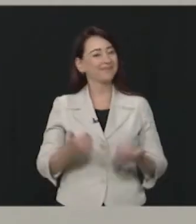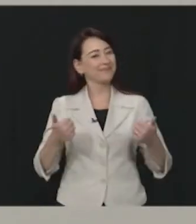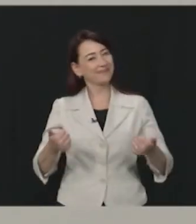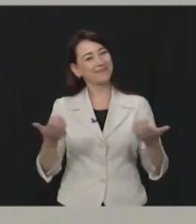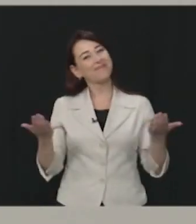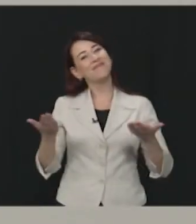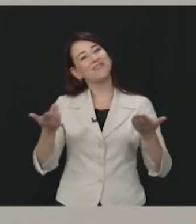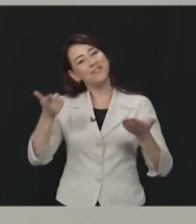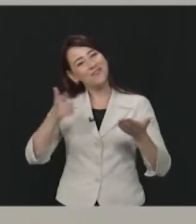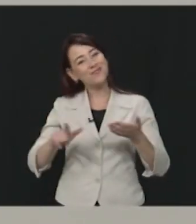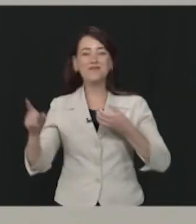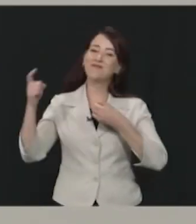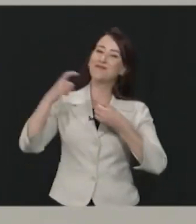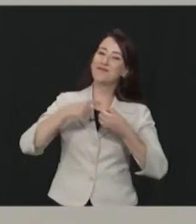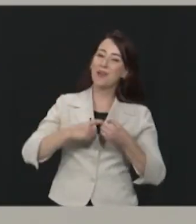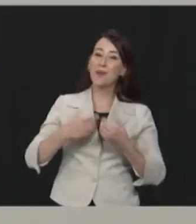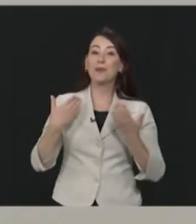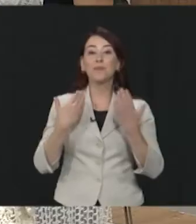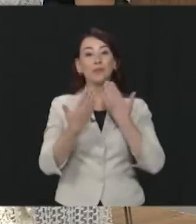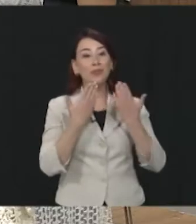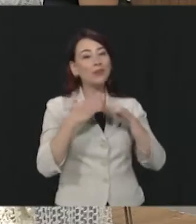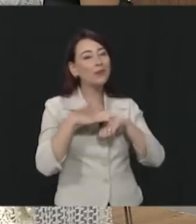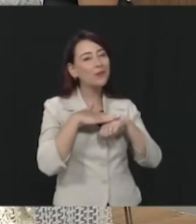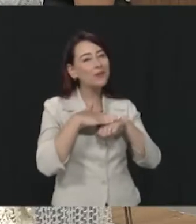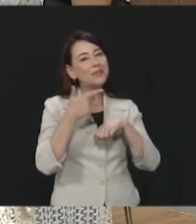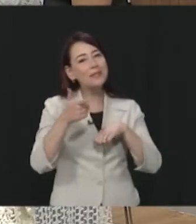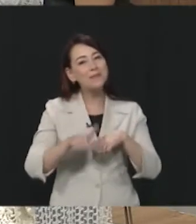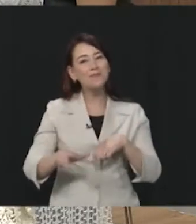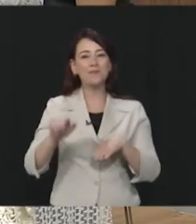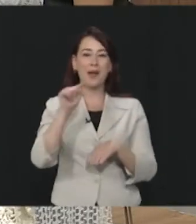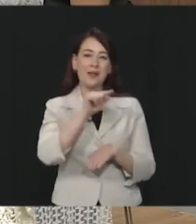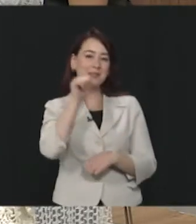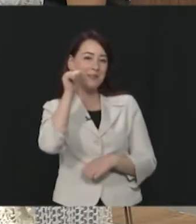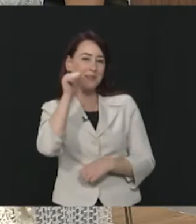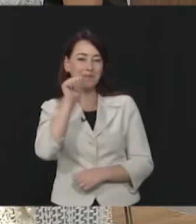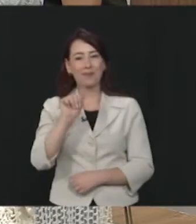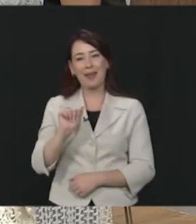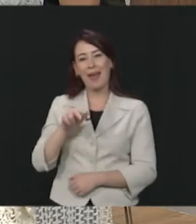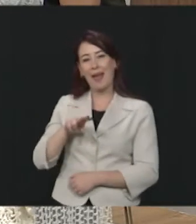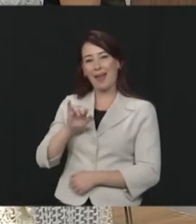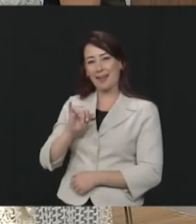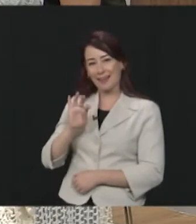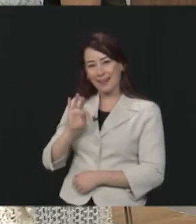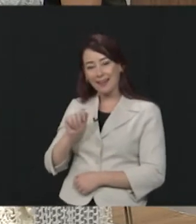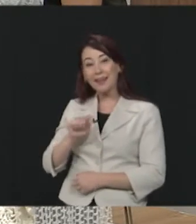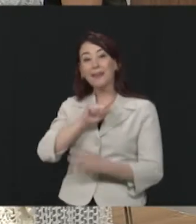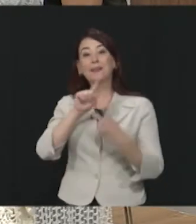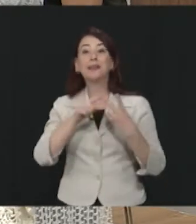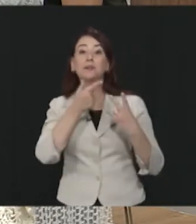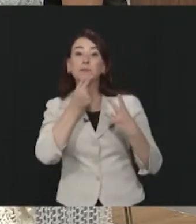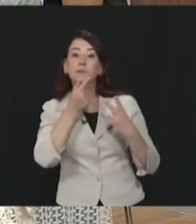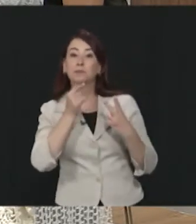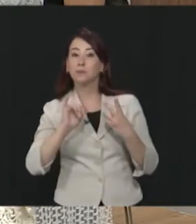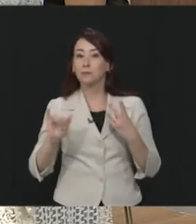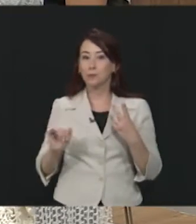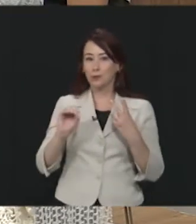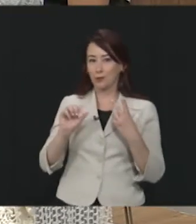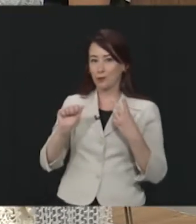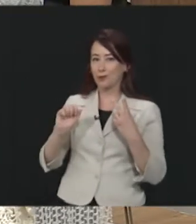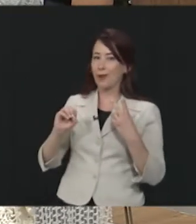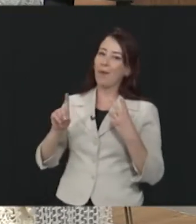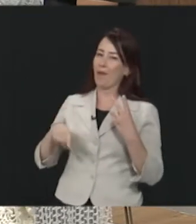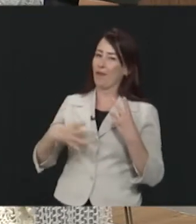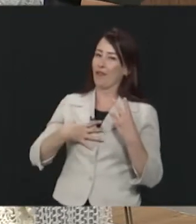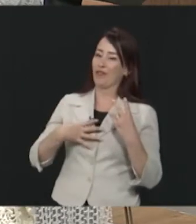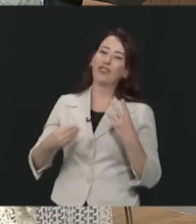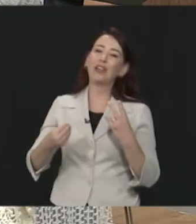Estamos de volta e agora eu volto a conversar mais um pouquinho aqui com a dona Anitta e com o João, filho dela. Queria que vocês mostrassem um pouquinho